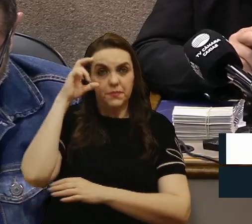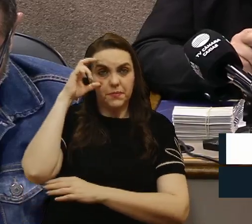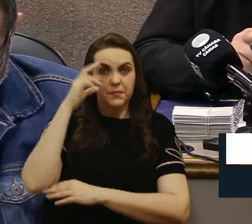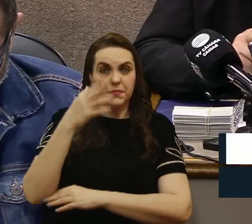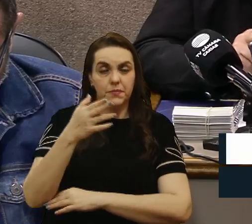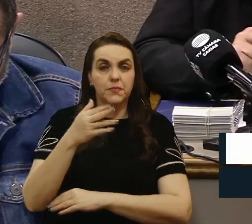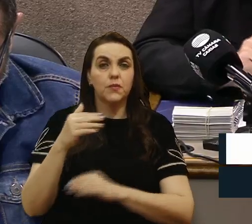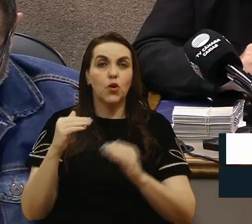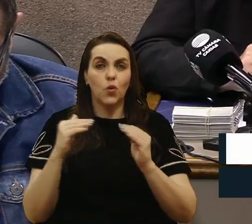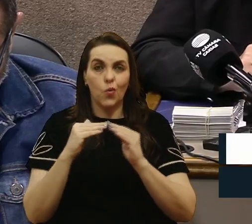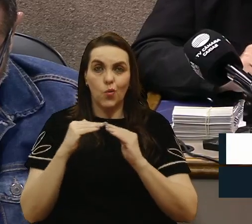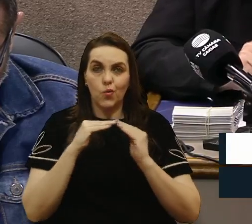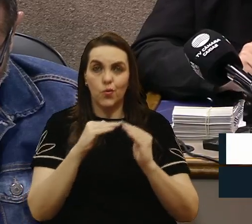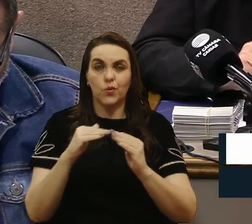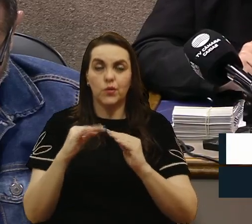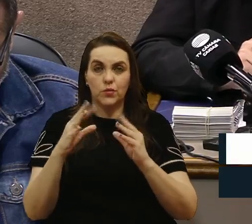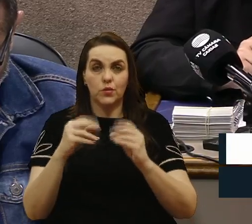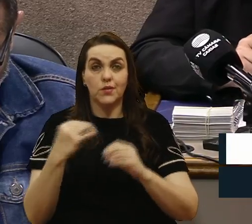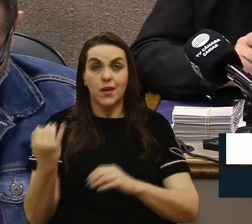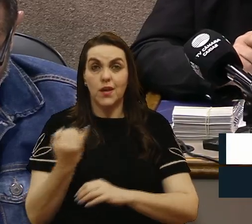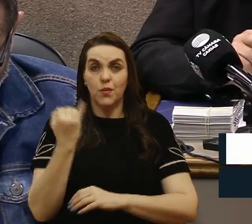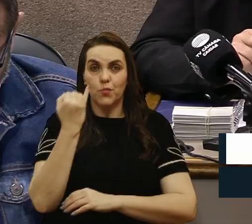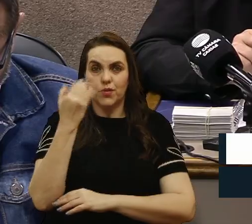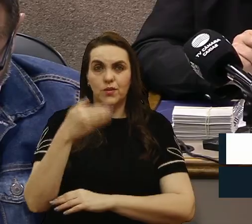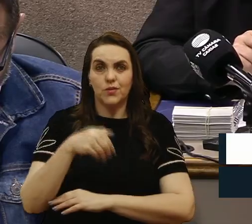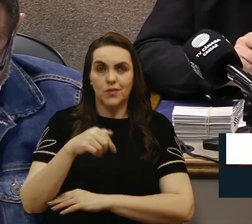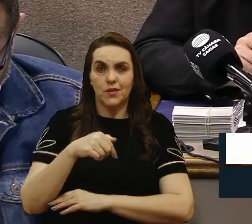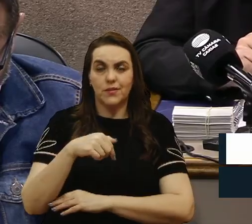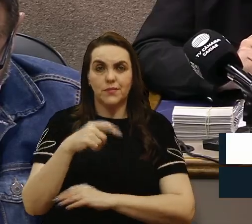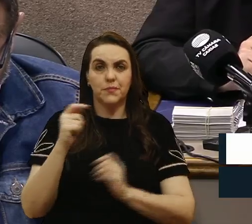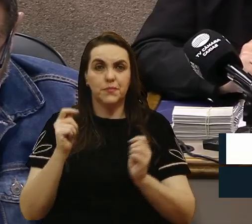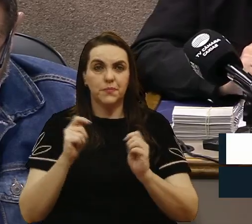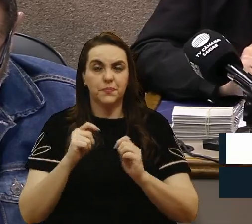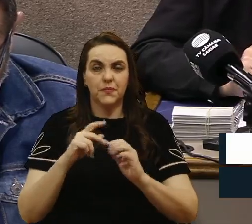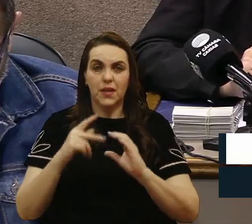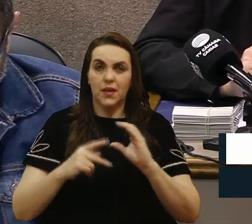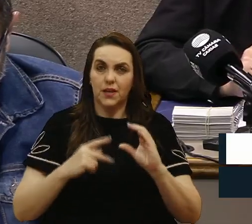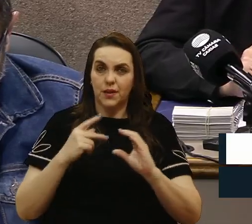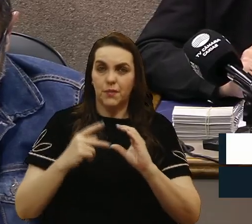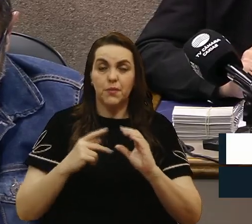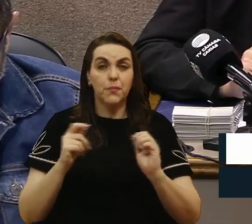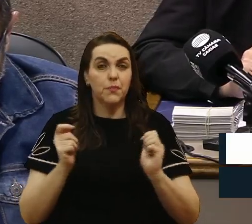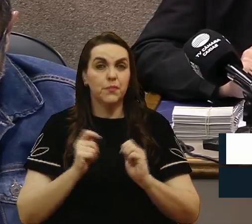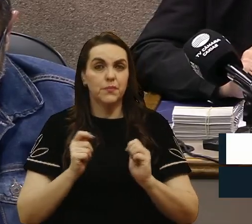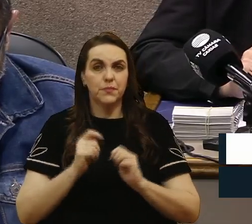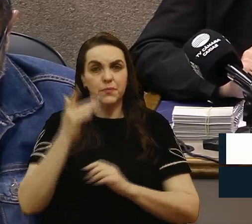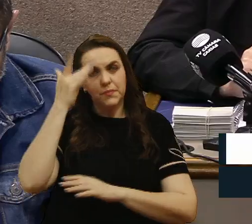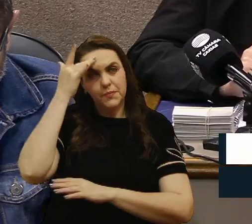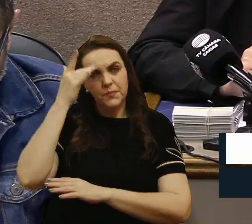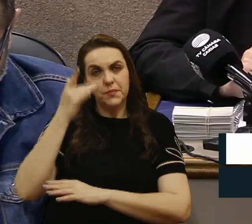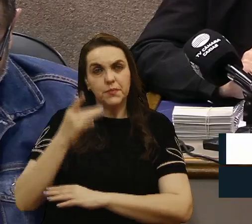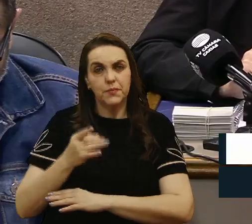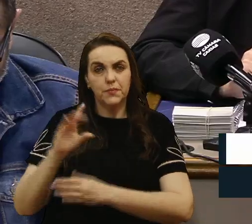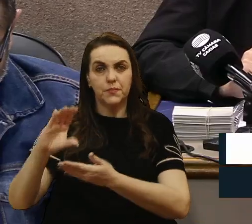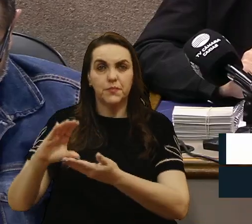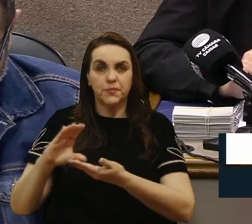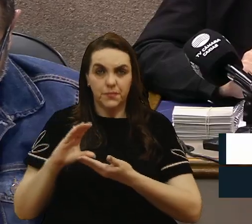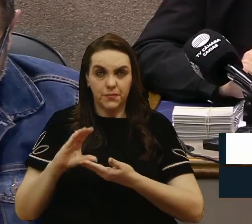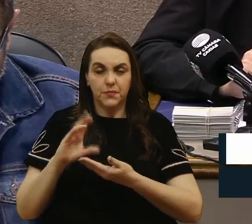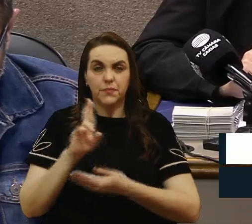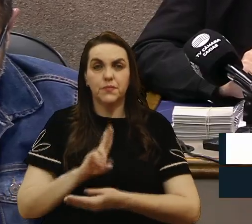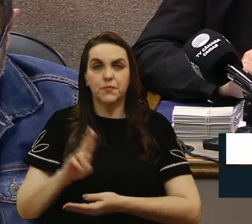porque é importante para esta casa que nós possamos entender a respeito das emendas